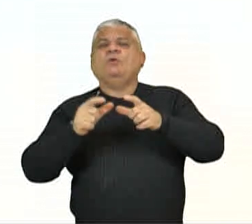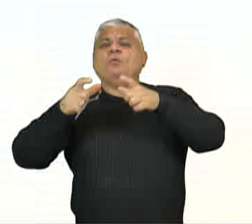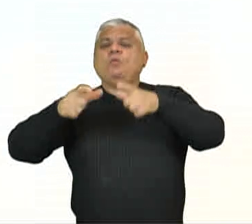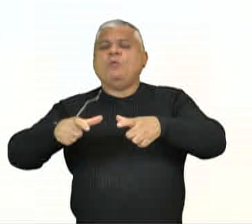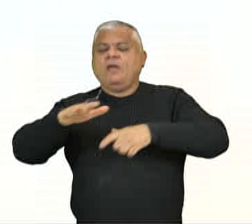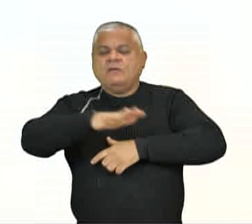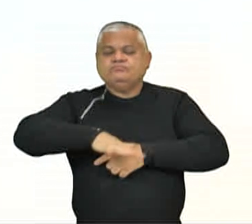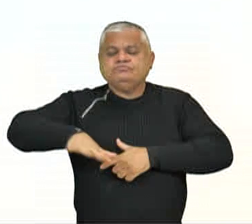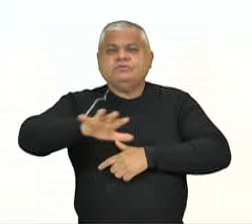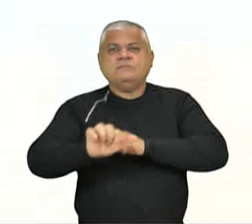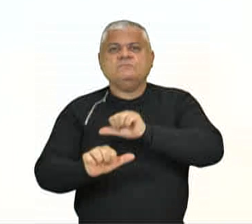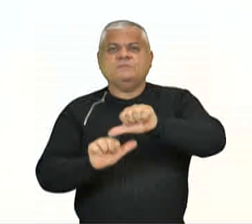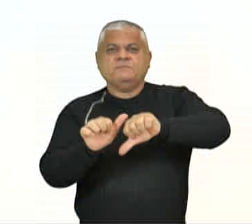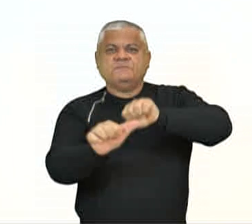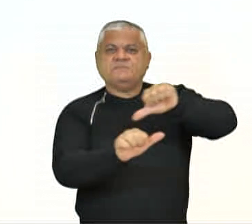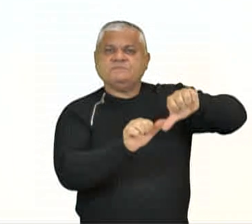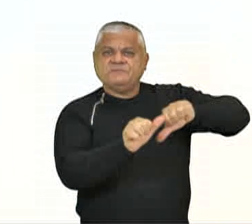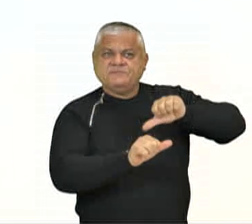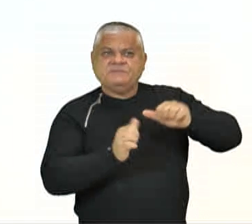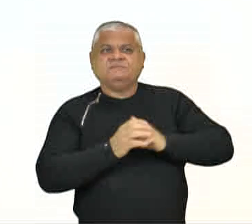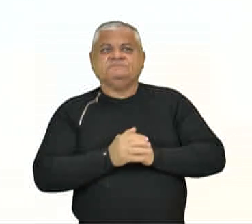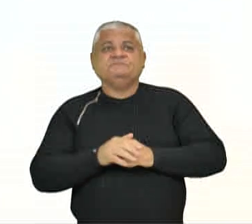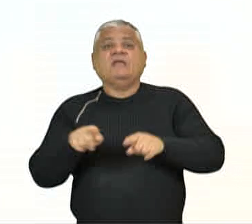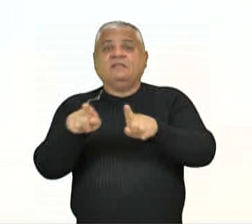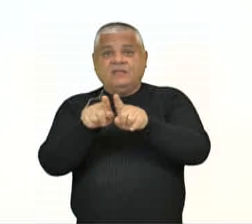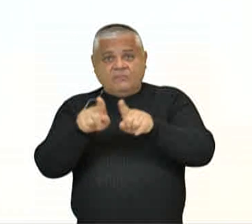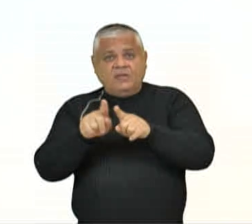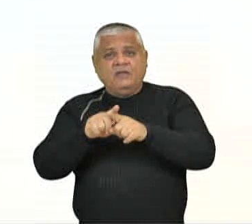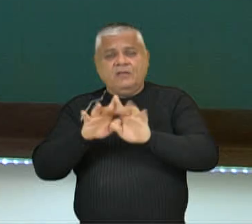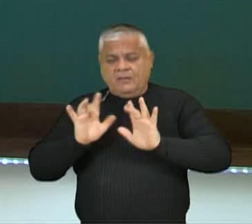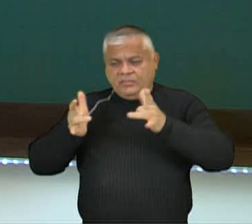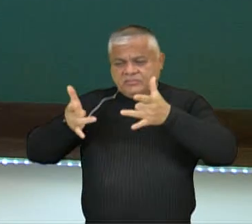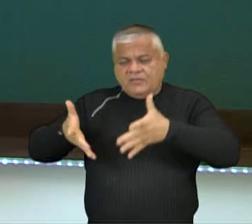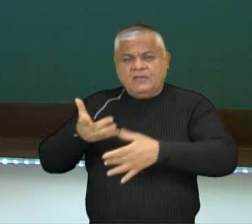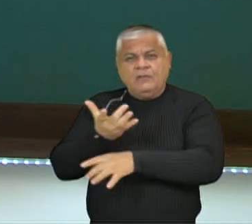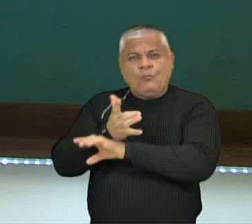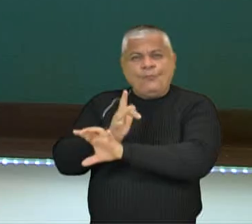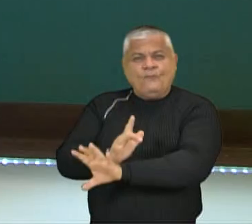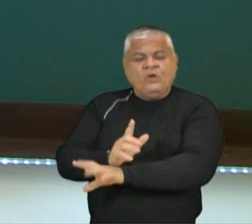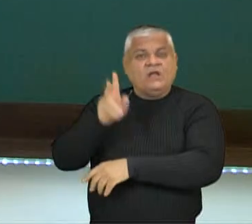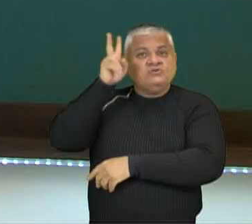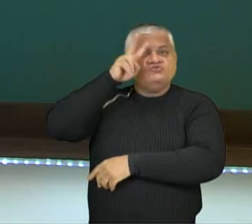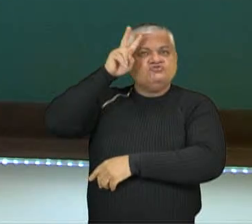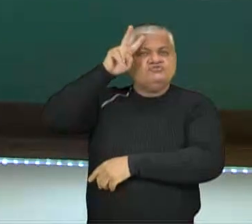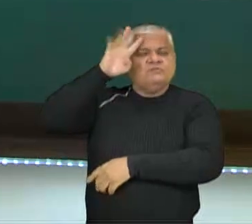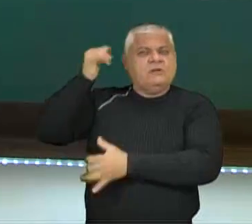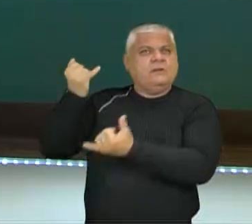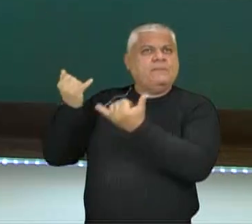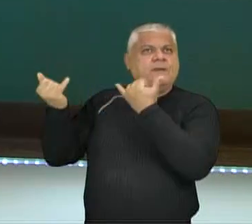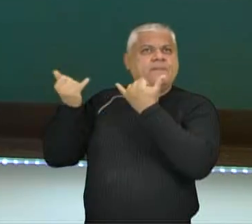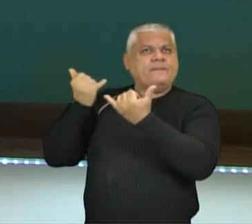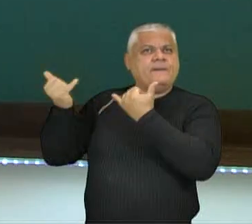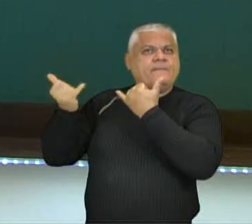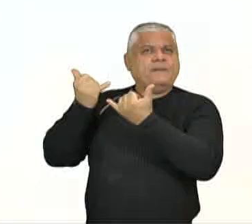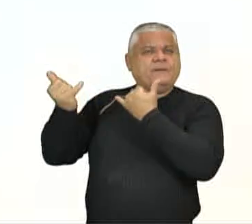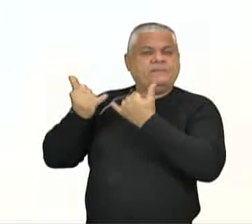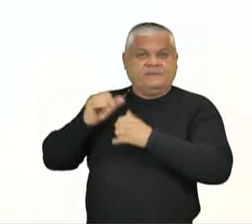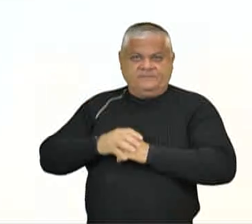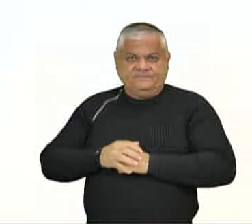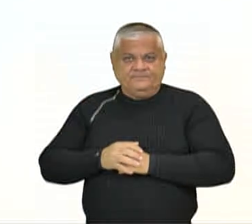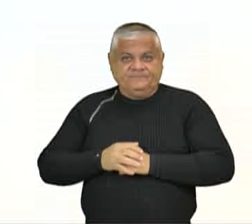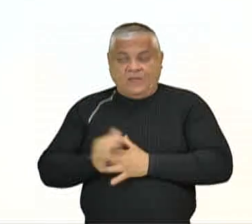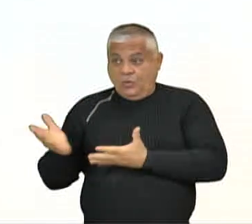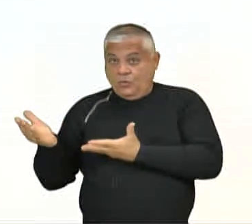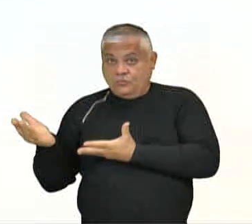ambiente muda e os registros fósseis contam toda uma história do passado pra gente. Então, um jovem,